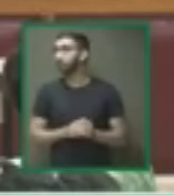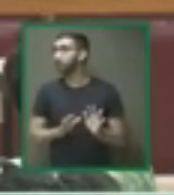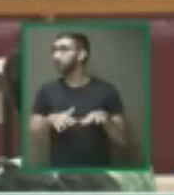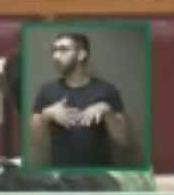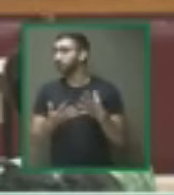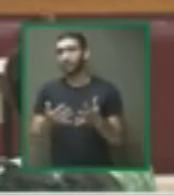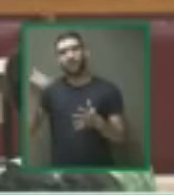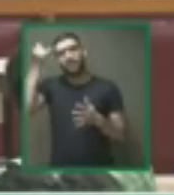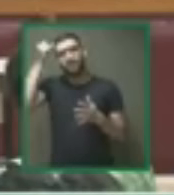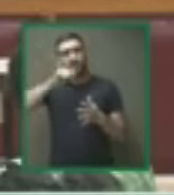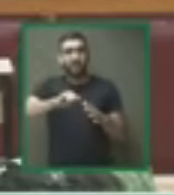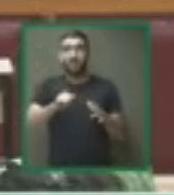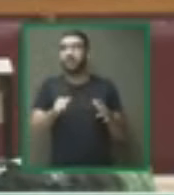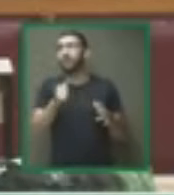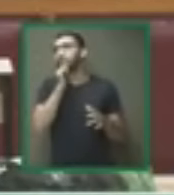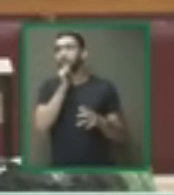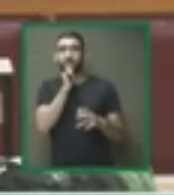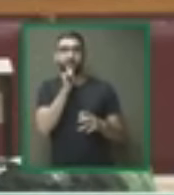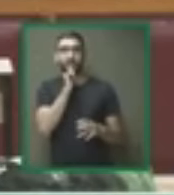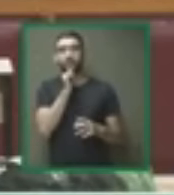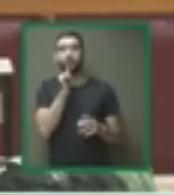para evitar qualquer tipo de...